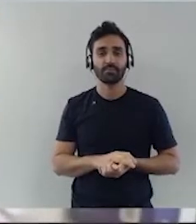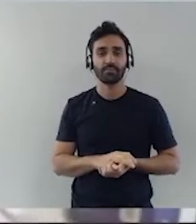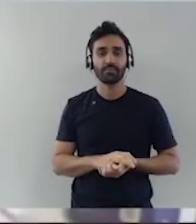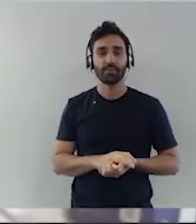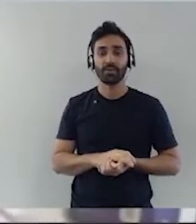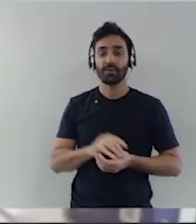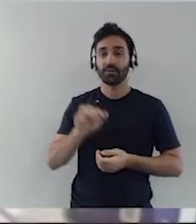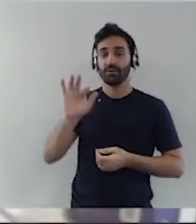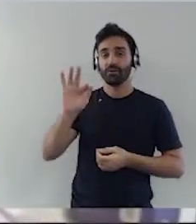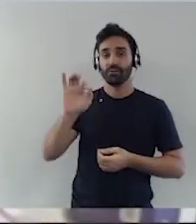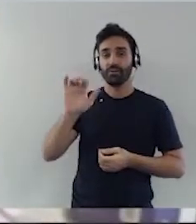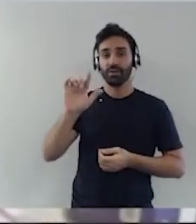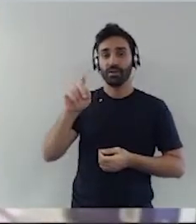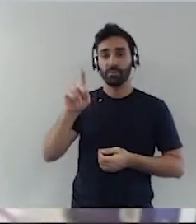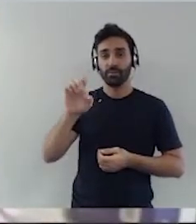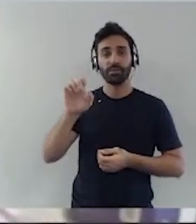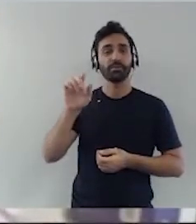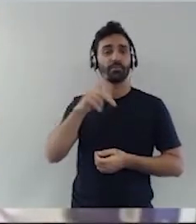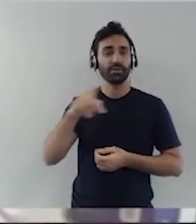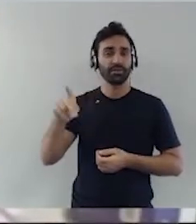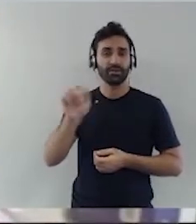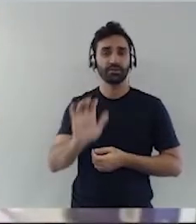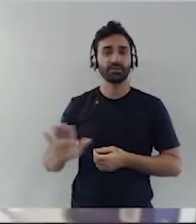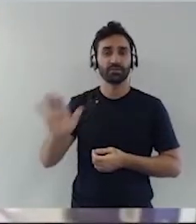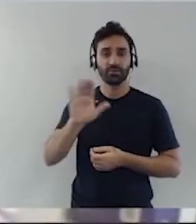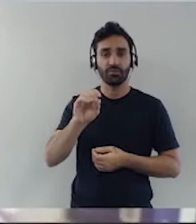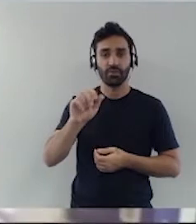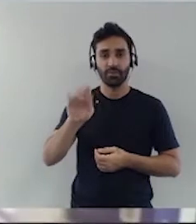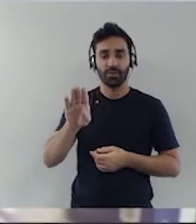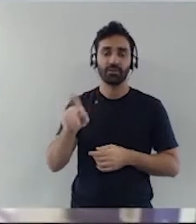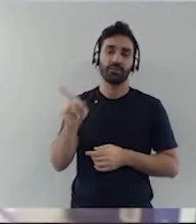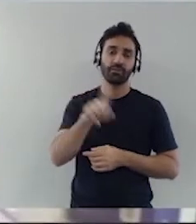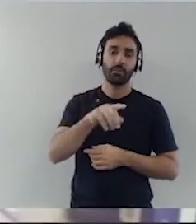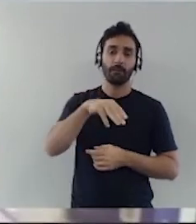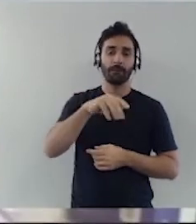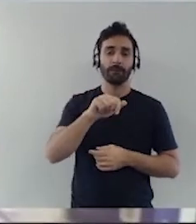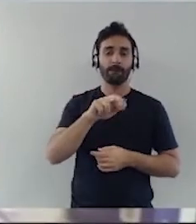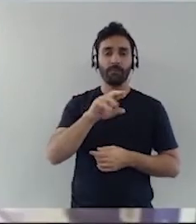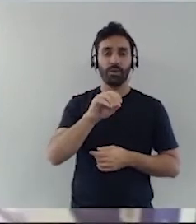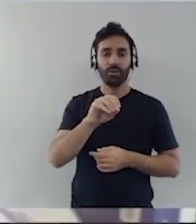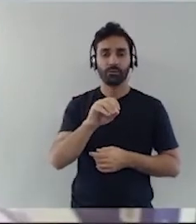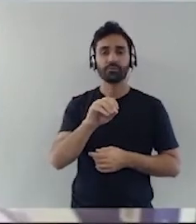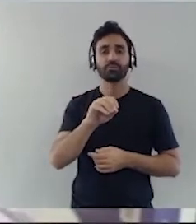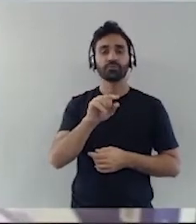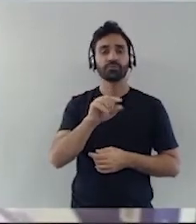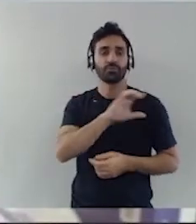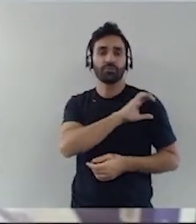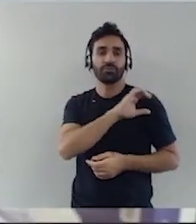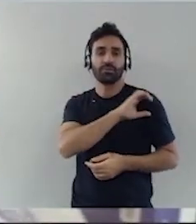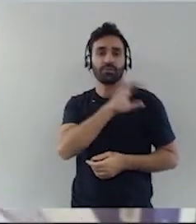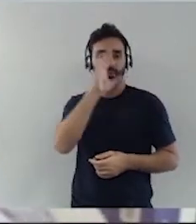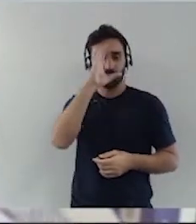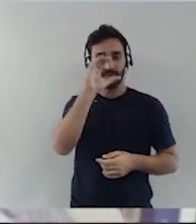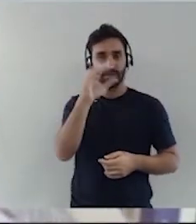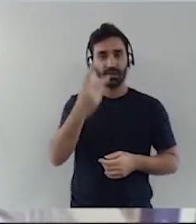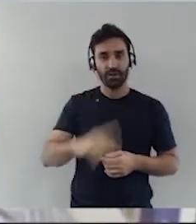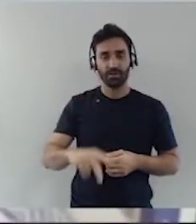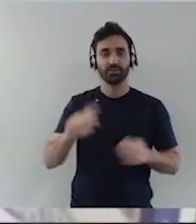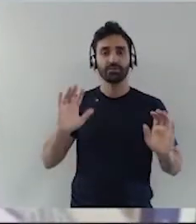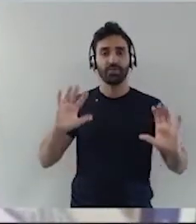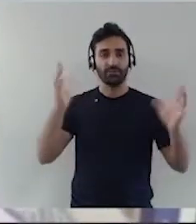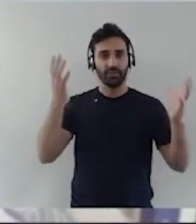Felipe Santa Cruz, presidente nacional da OAB, e do doutor Marcos Vinícius Furtado Coelho, coordenador científico desse